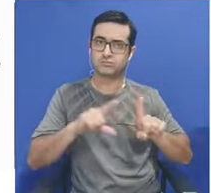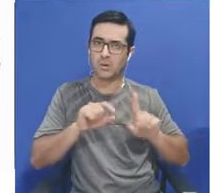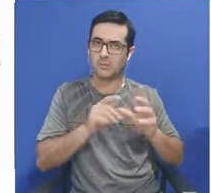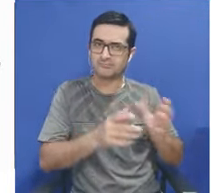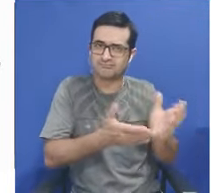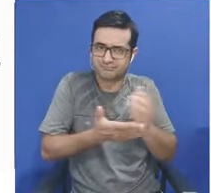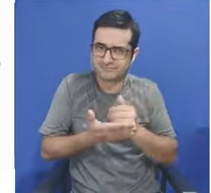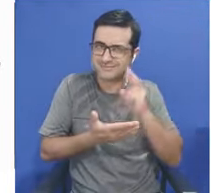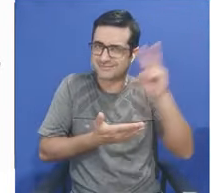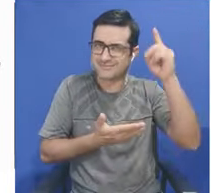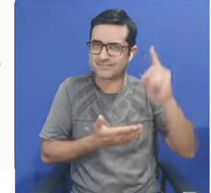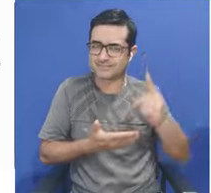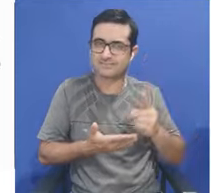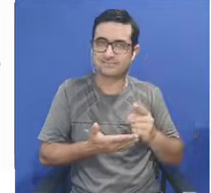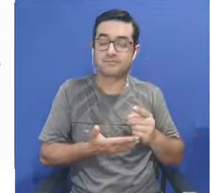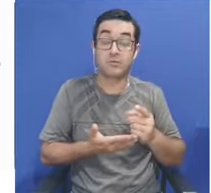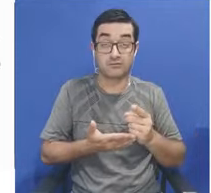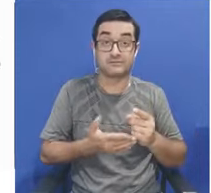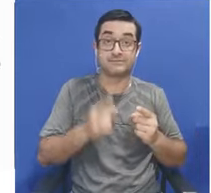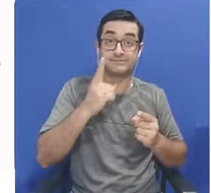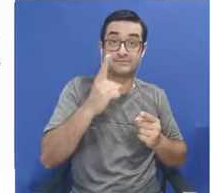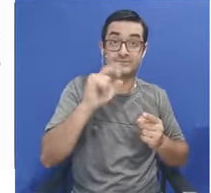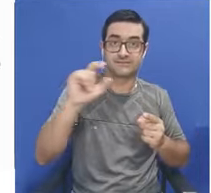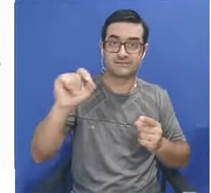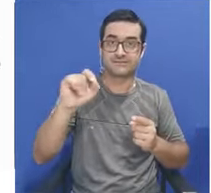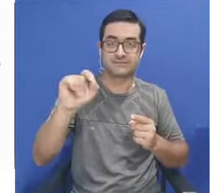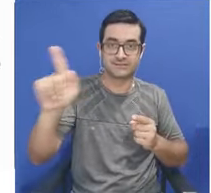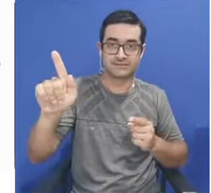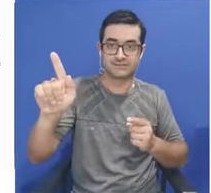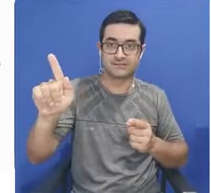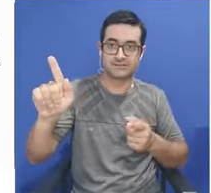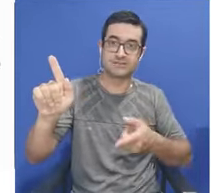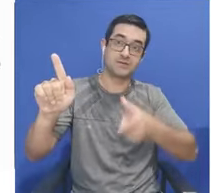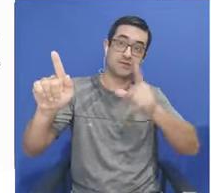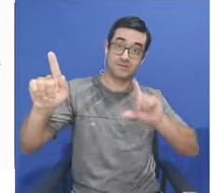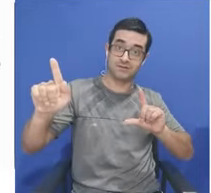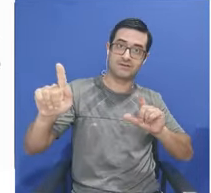77,8% dessas 100 gramas é de carbono. E como